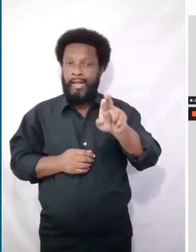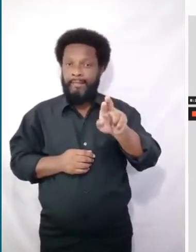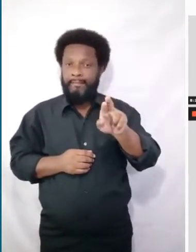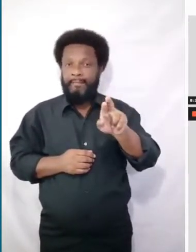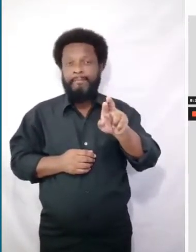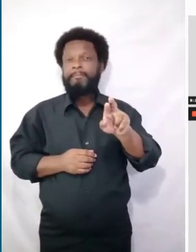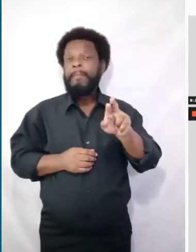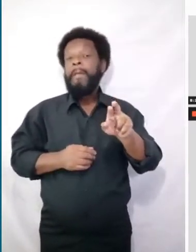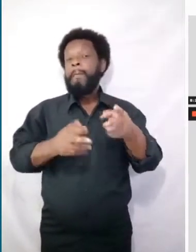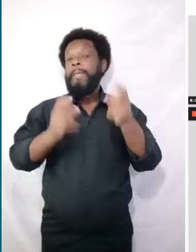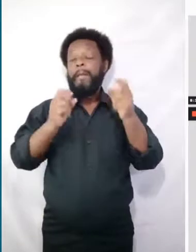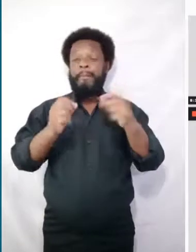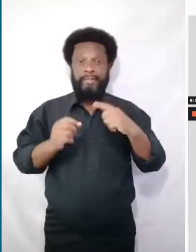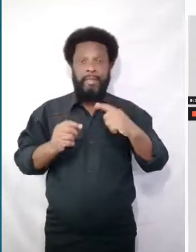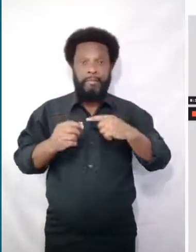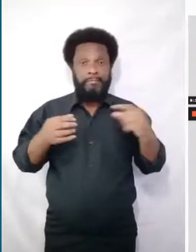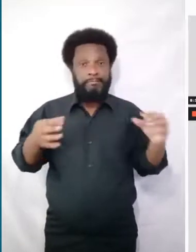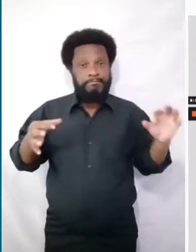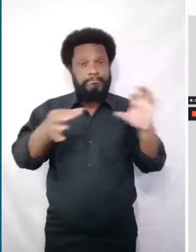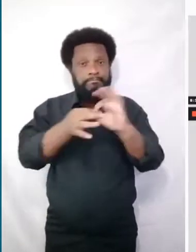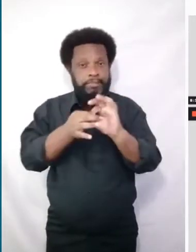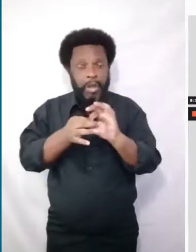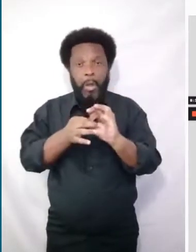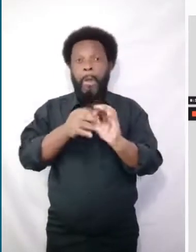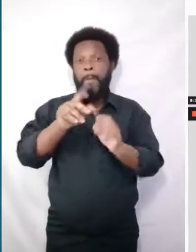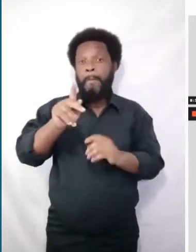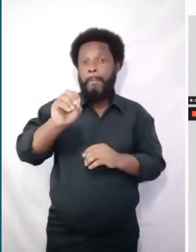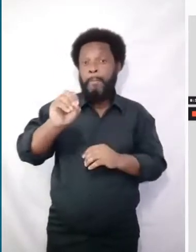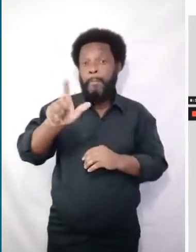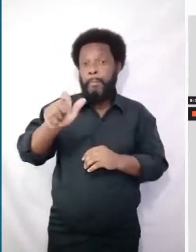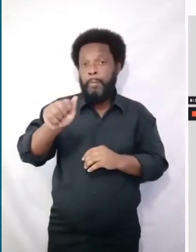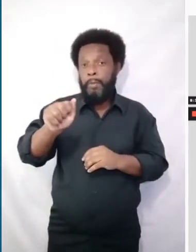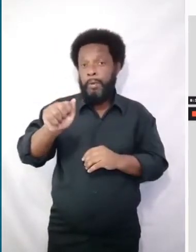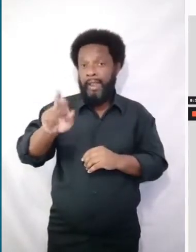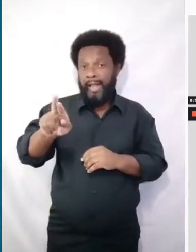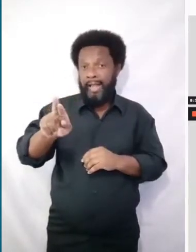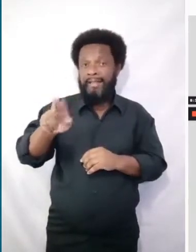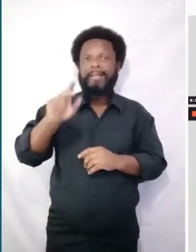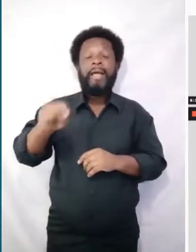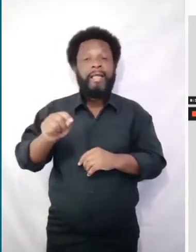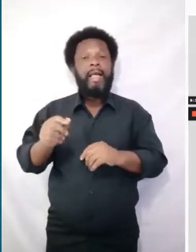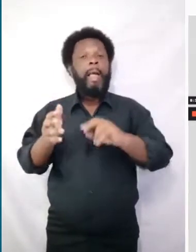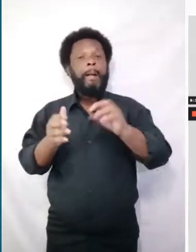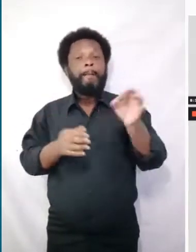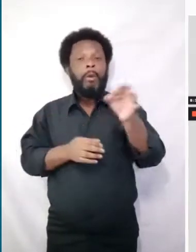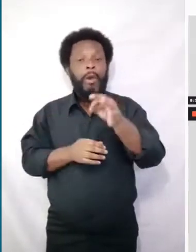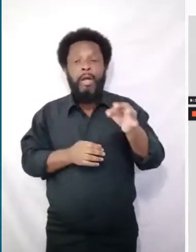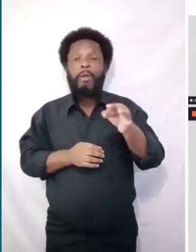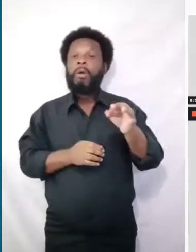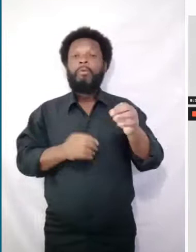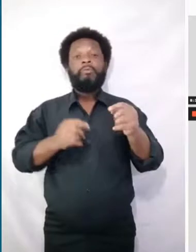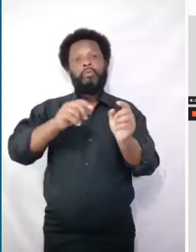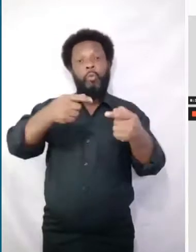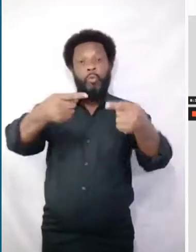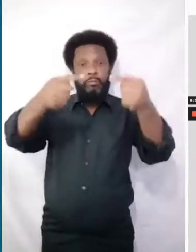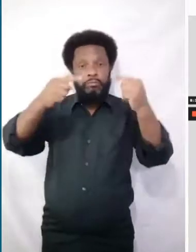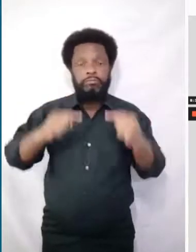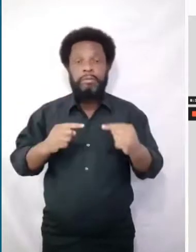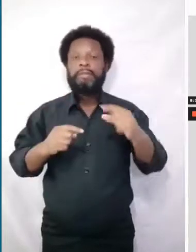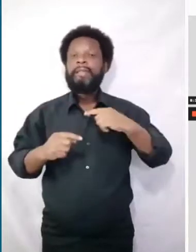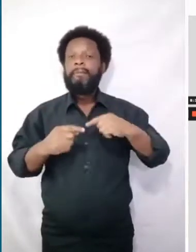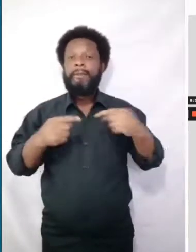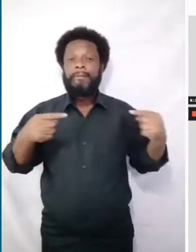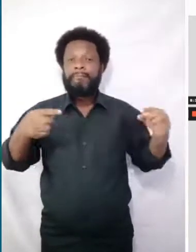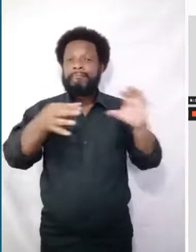molécula apolar. Então, olha que interessante. Aqui eu tinha uma ligação polar, mas só tinha uma ligação, né? Então, essa molécula ela